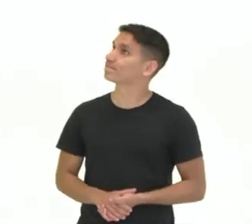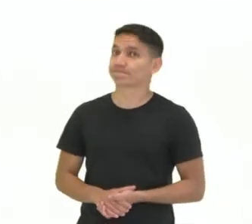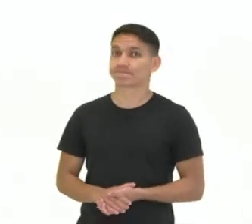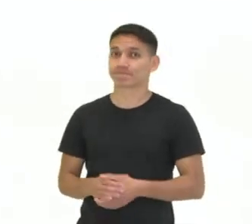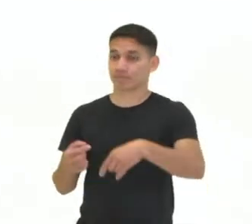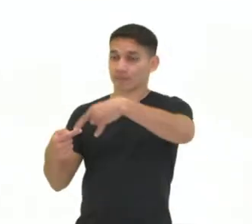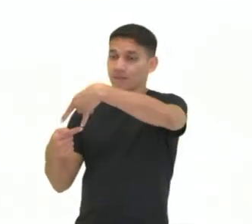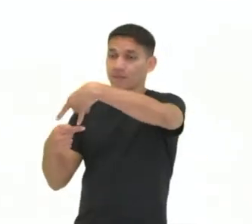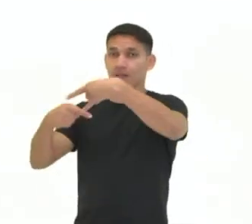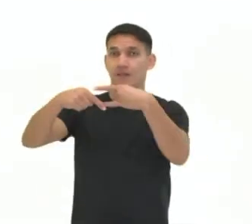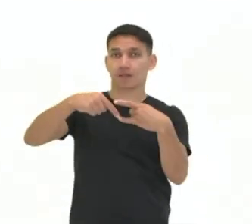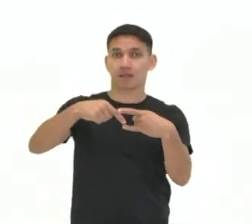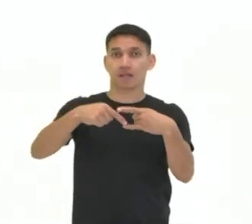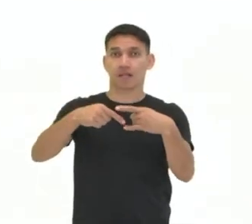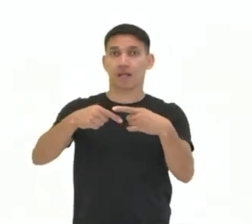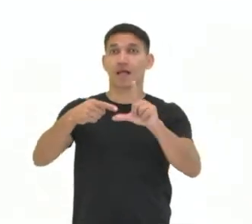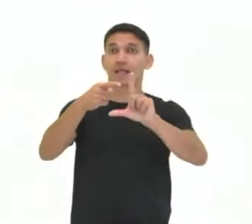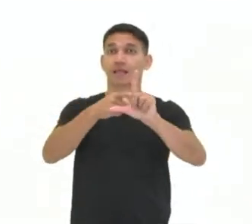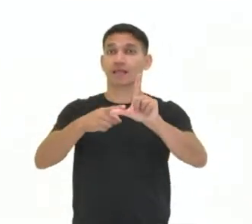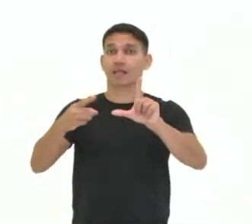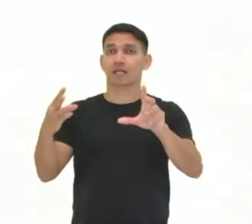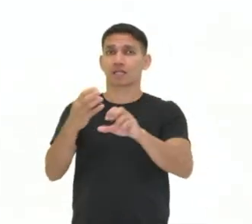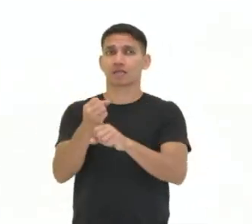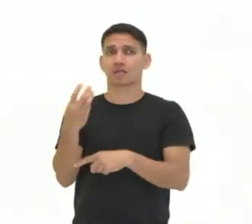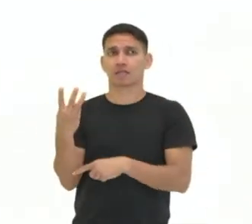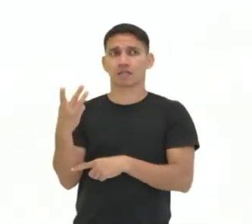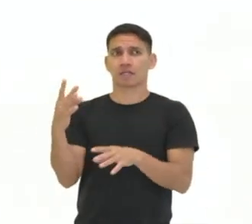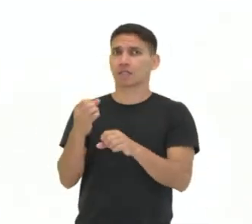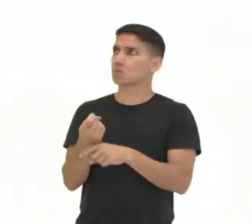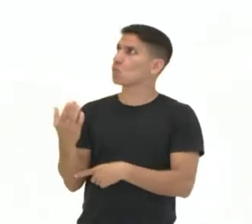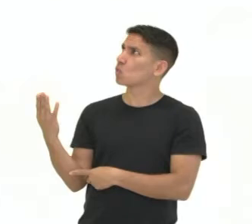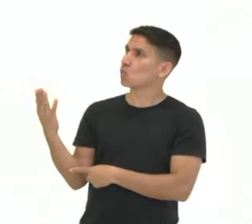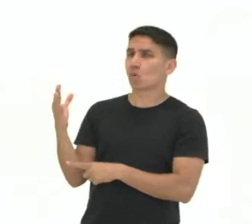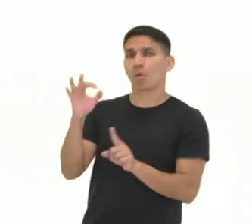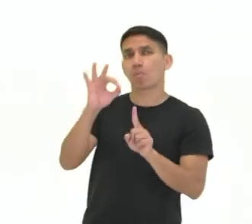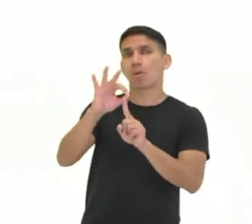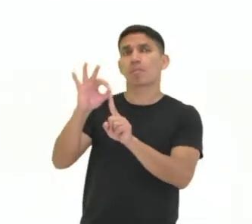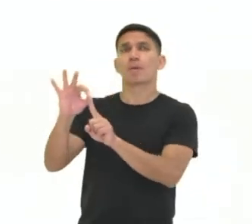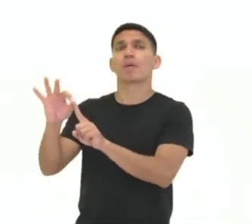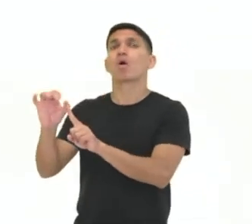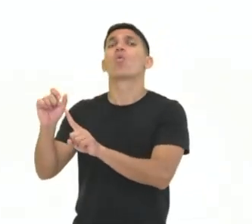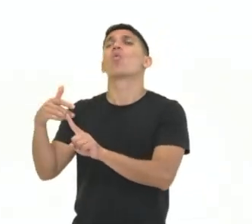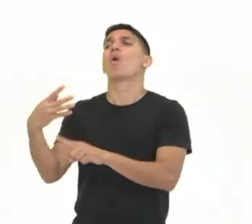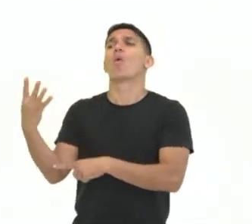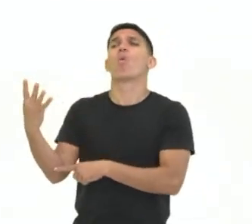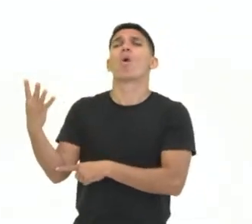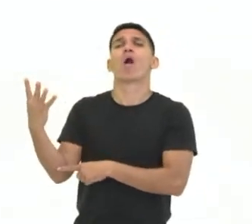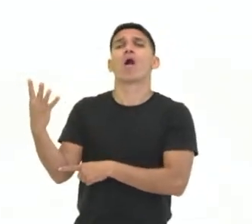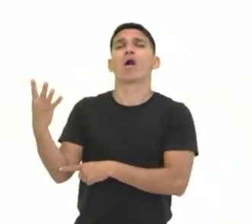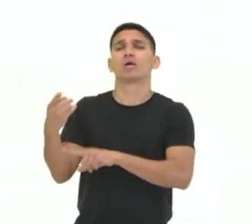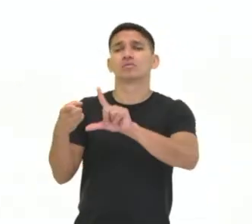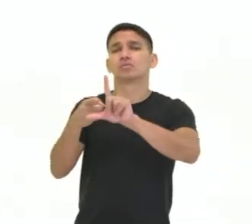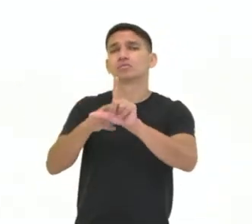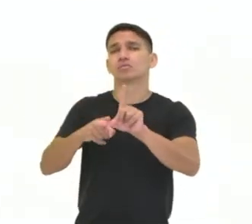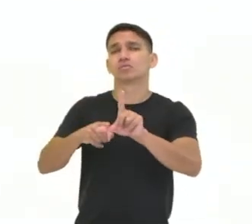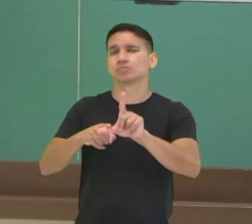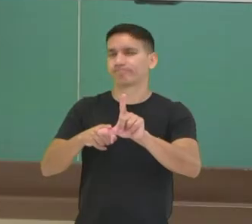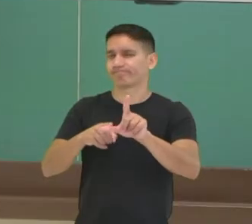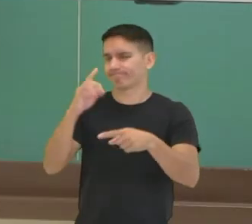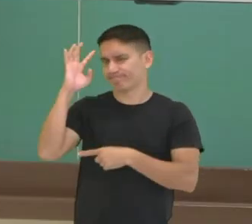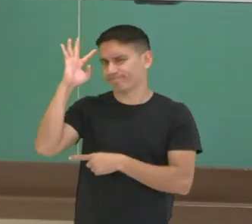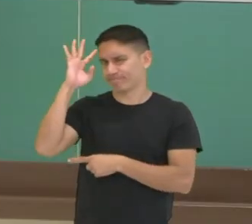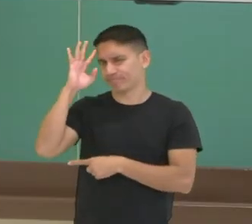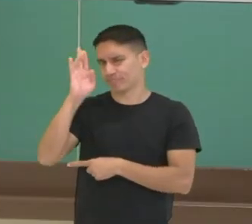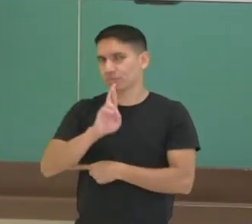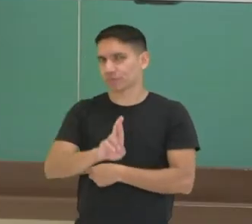3 de seus ângulos medem 78, 102 e 98. Qual que é o quarto ângulo? Pense um